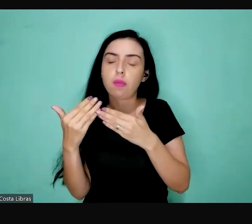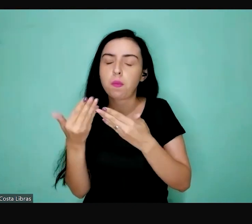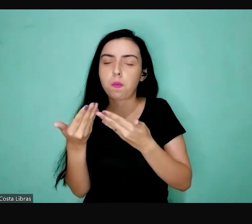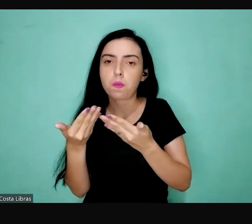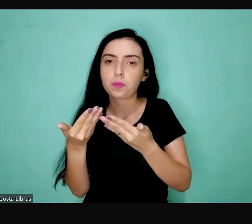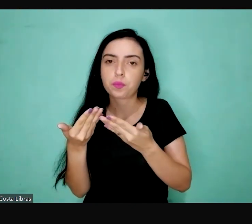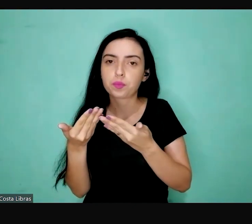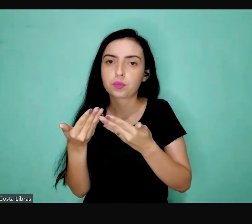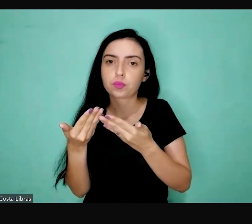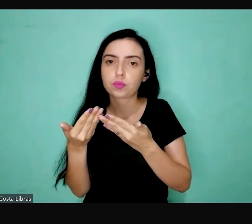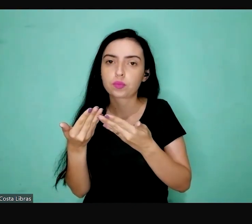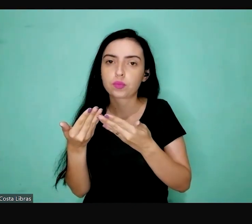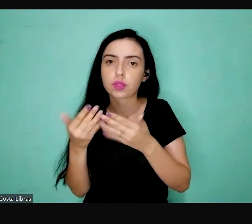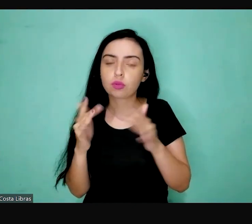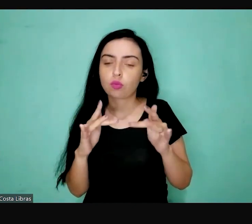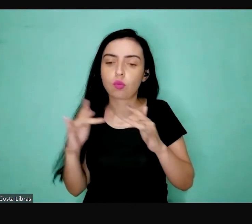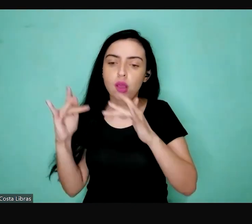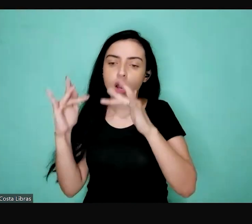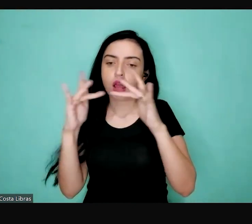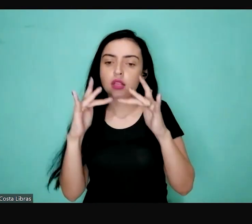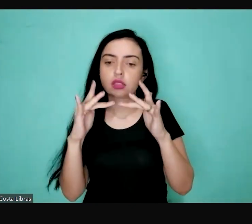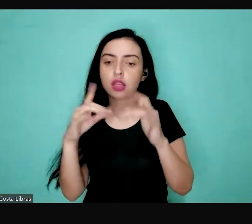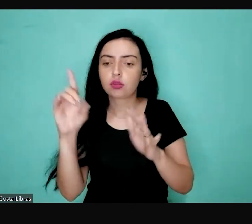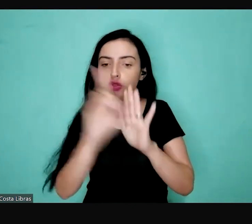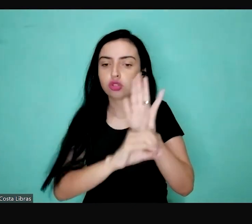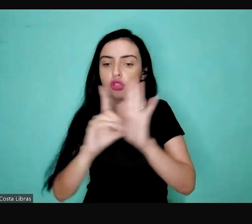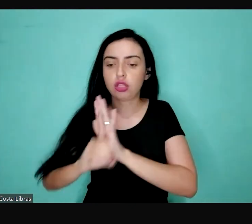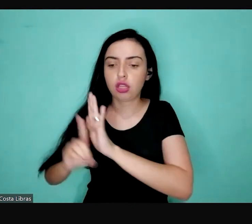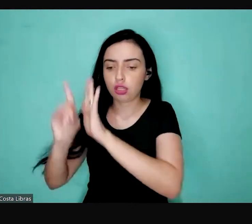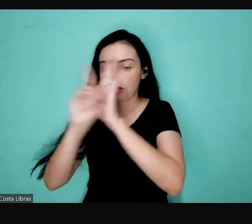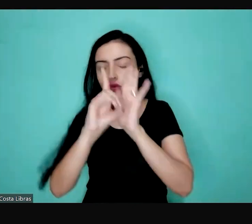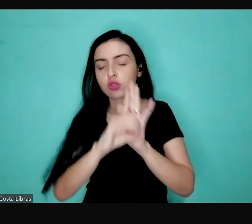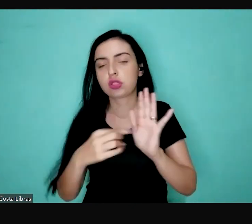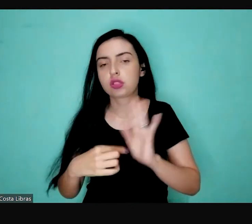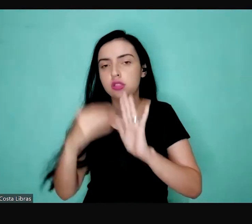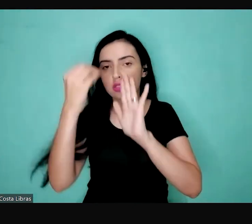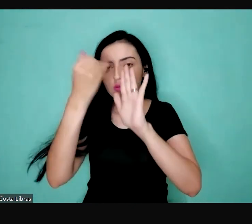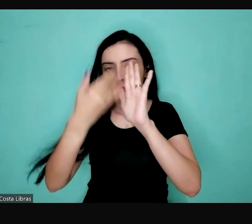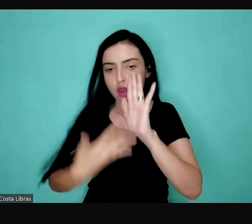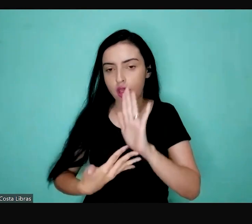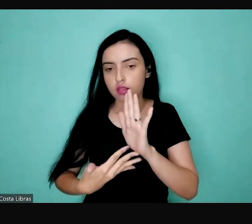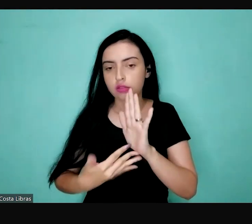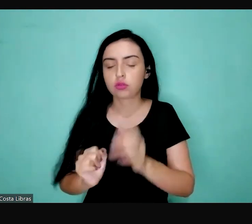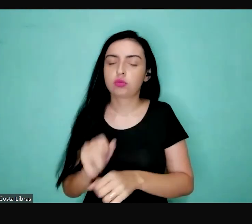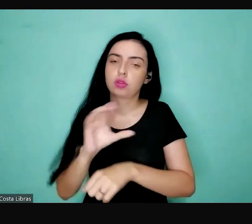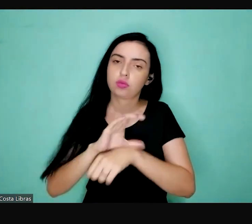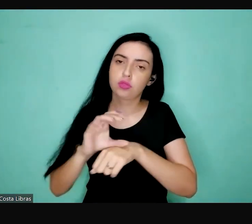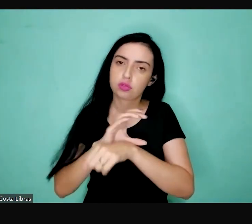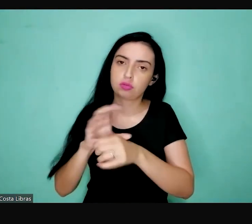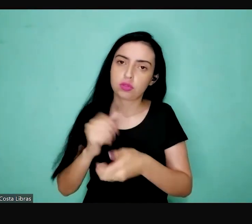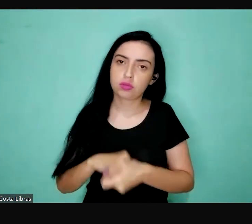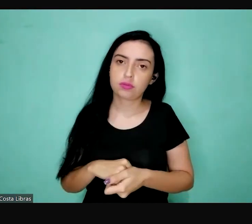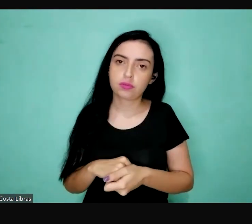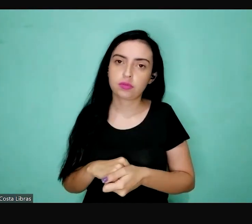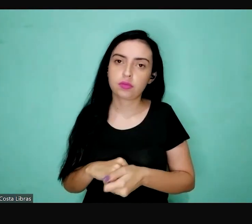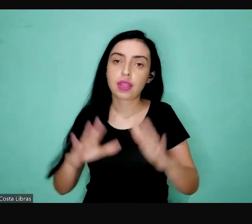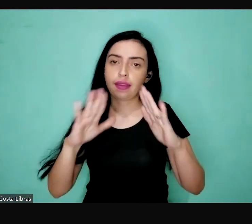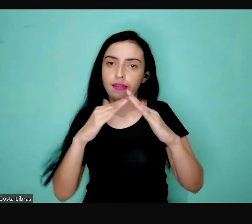têm sido relacionados com outros direitos expressamente previstos. Inviolabilidade do